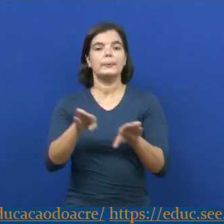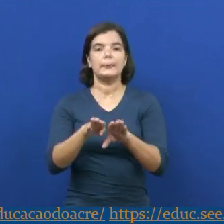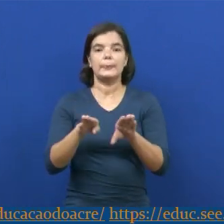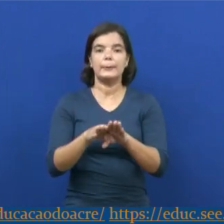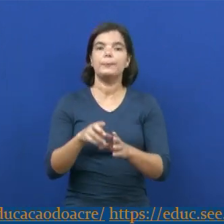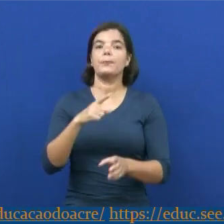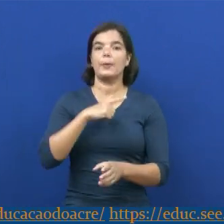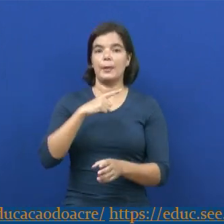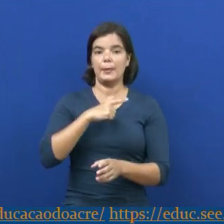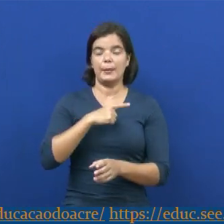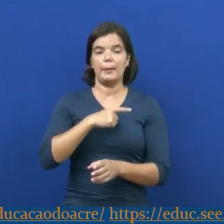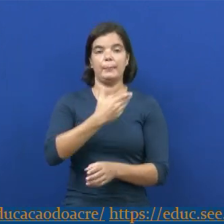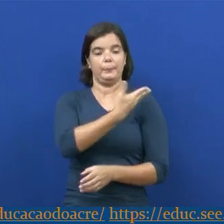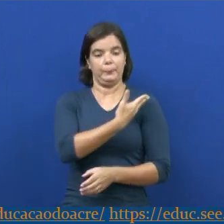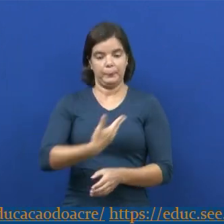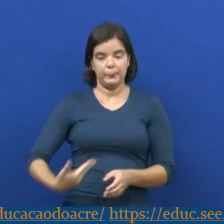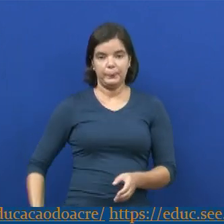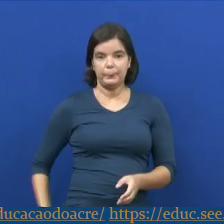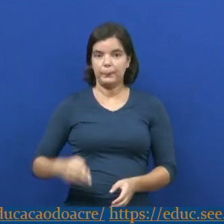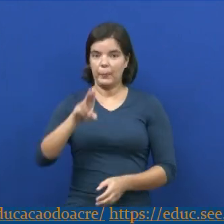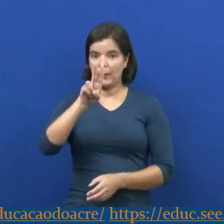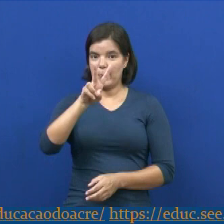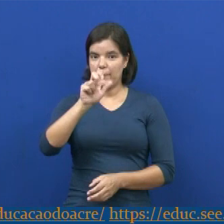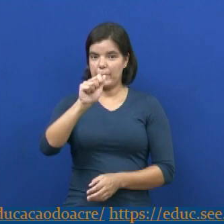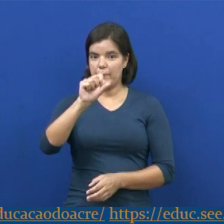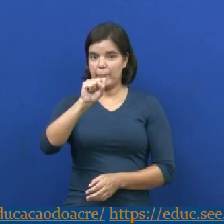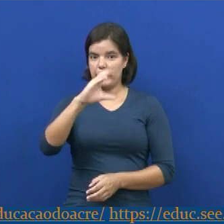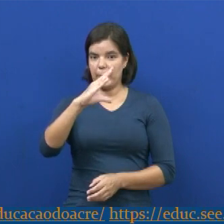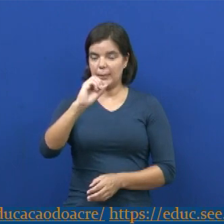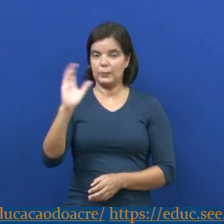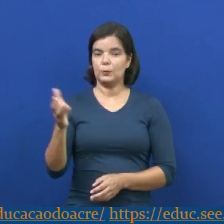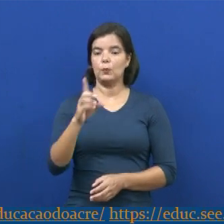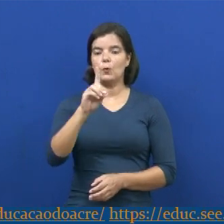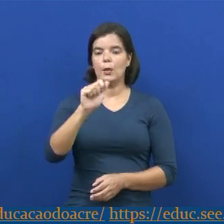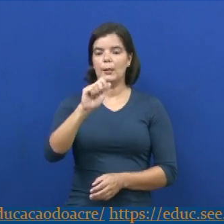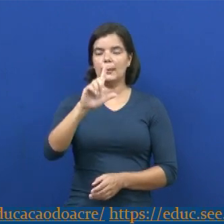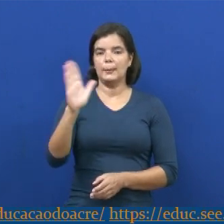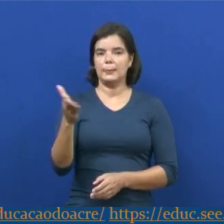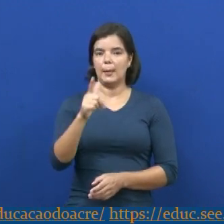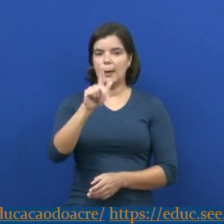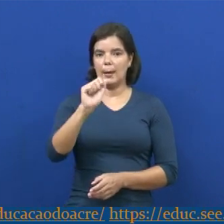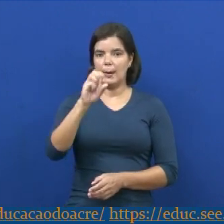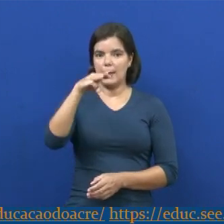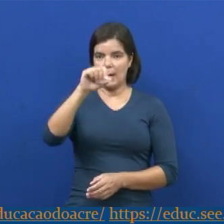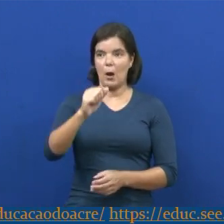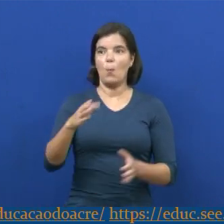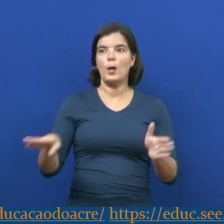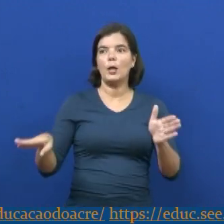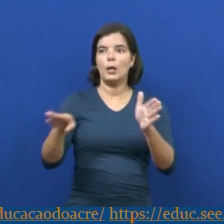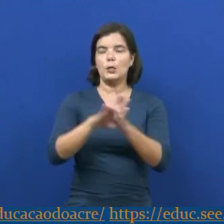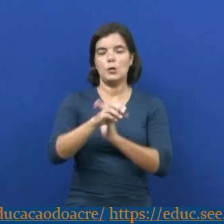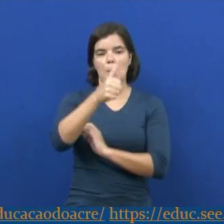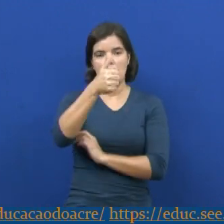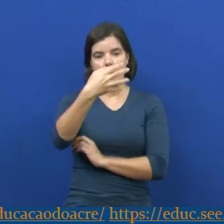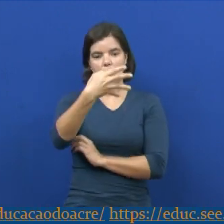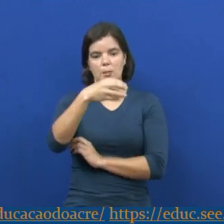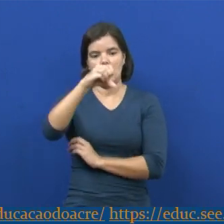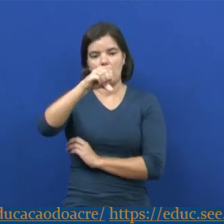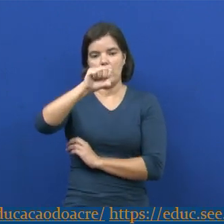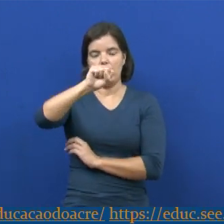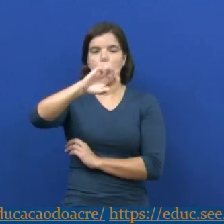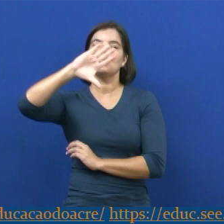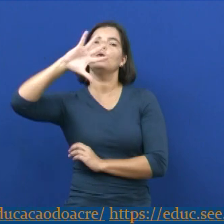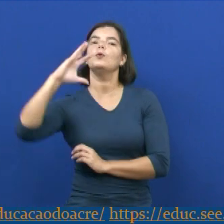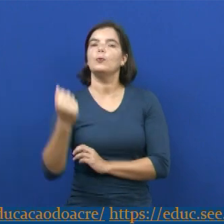exemplo, temos Vasco da Gama, tá? Que ele chega em 1498 na África.